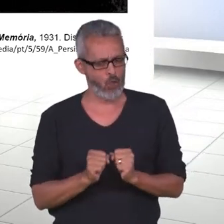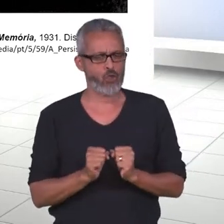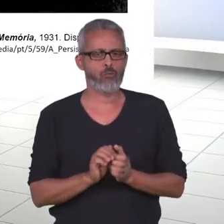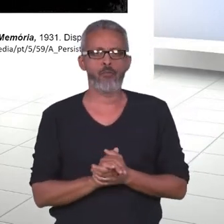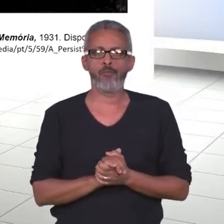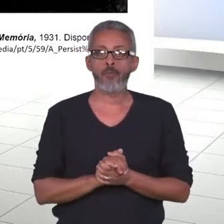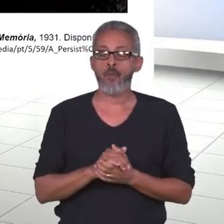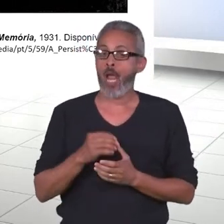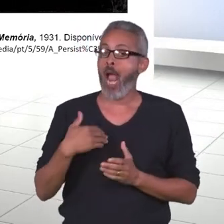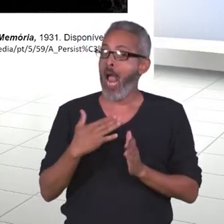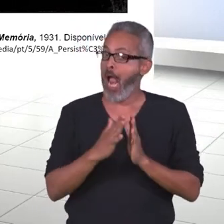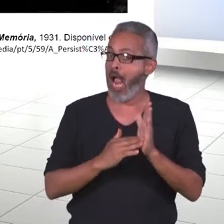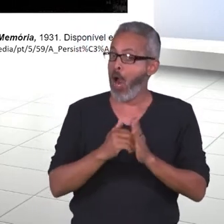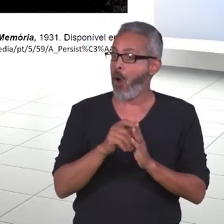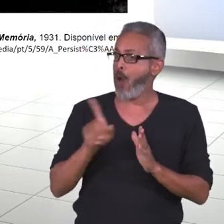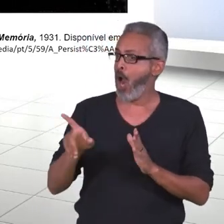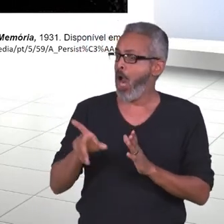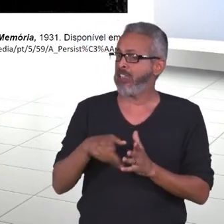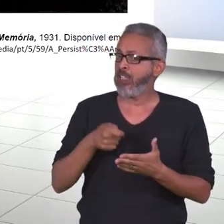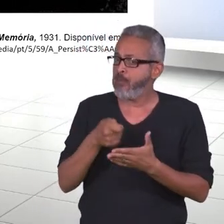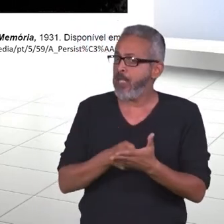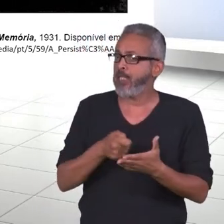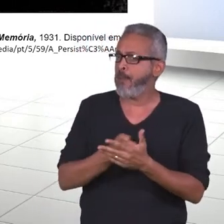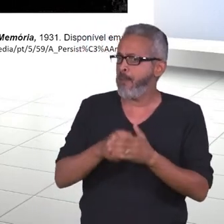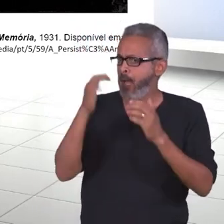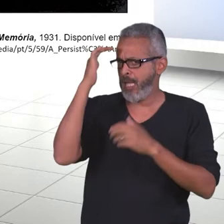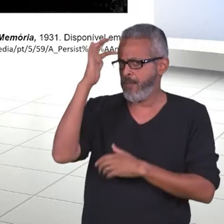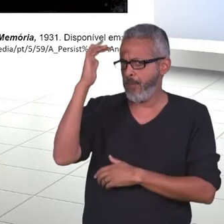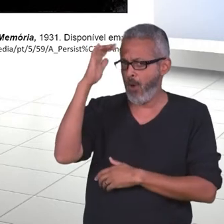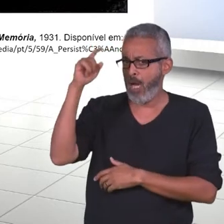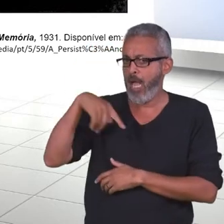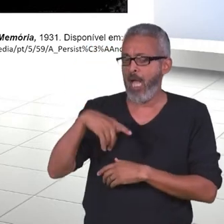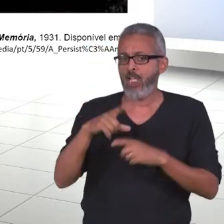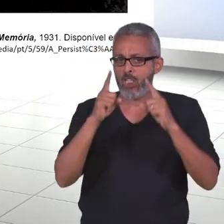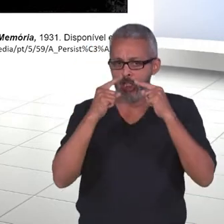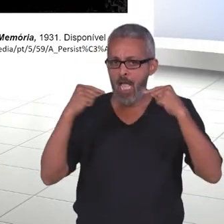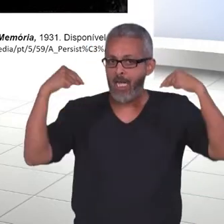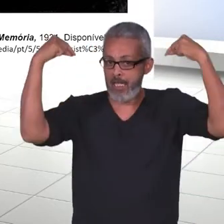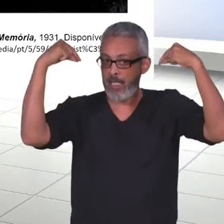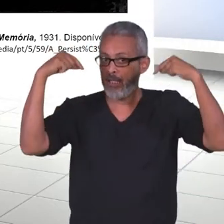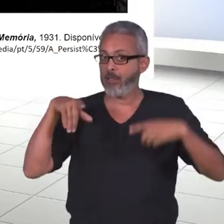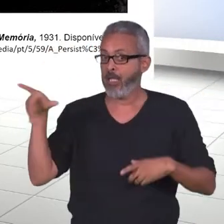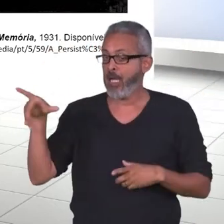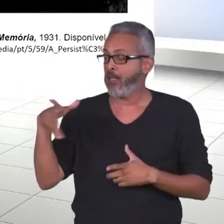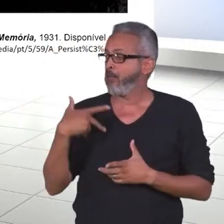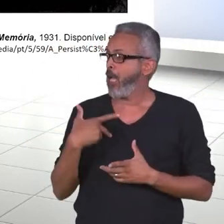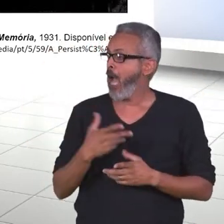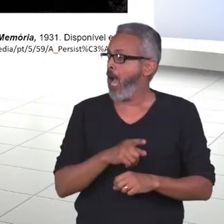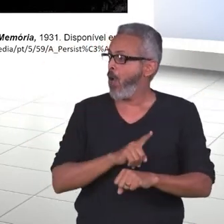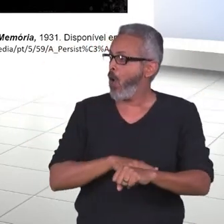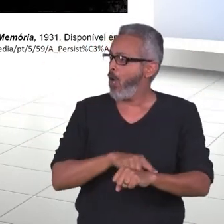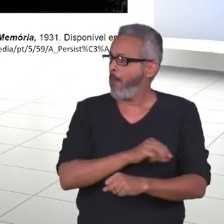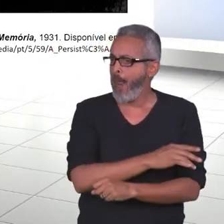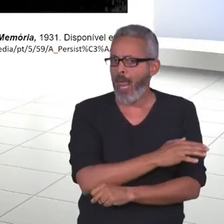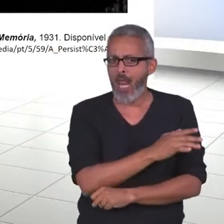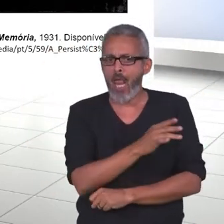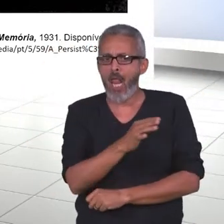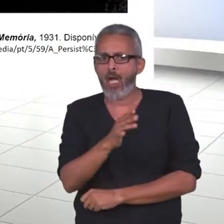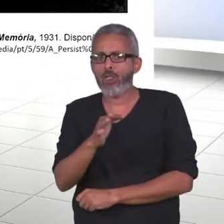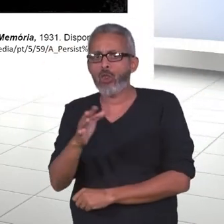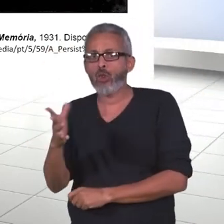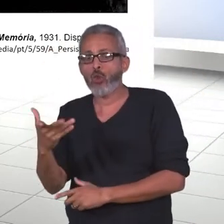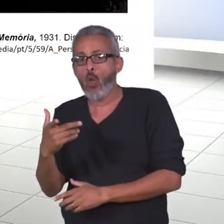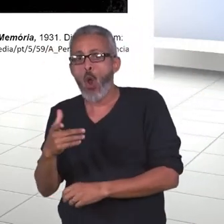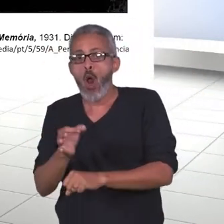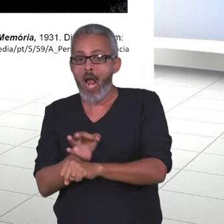possível. A obra A Persistência da Memória, por exemplo, de Dalí, mostra a passagem do tempo